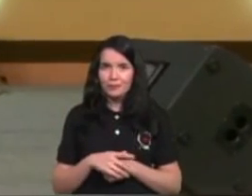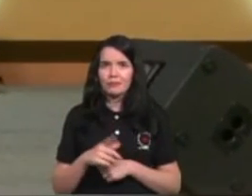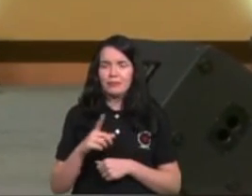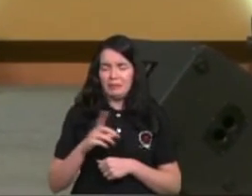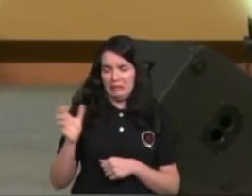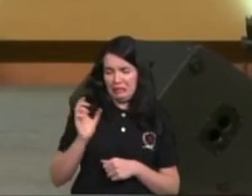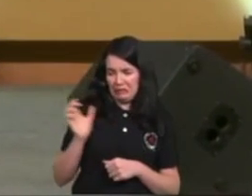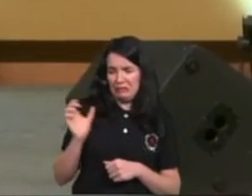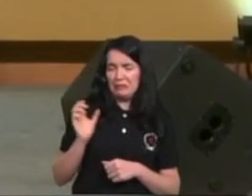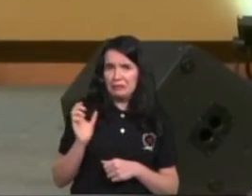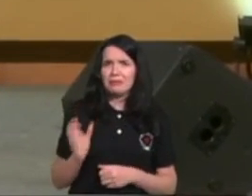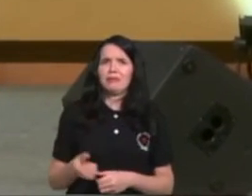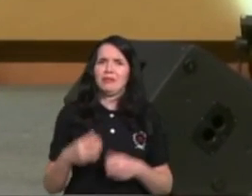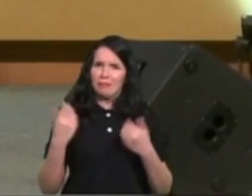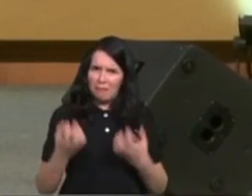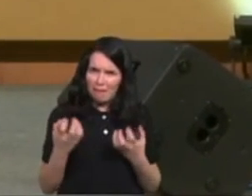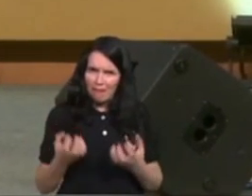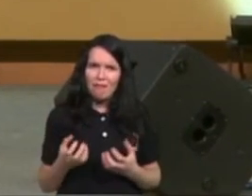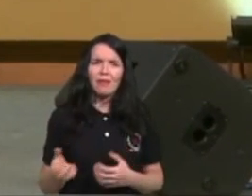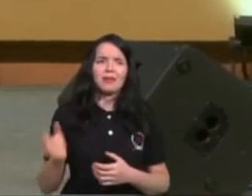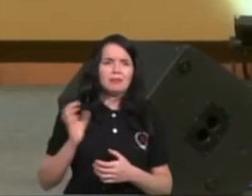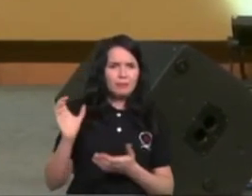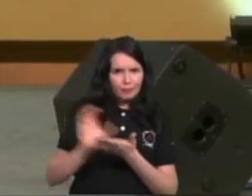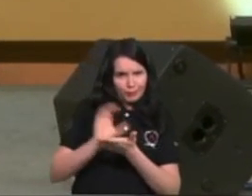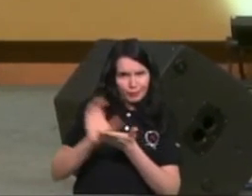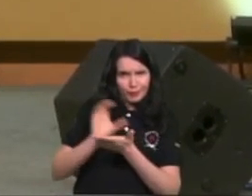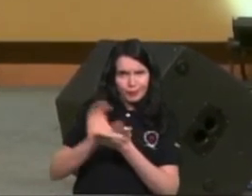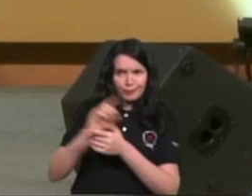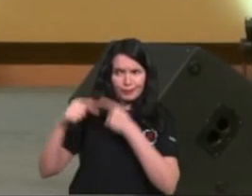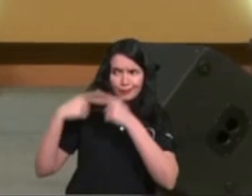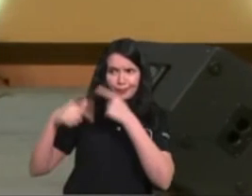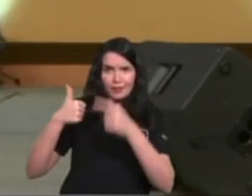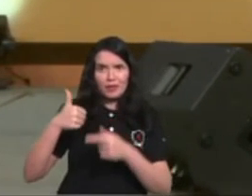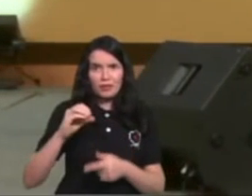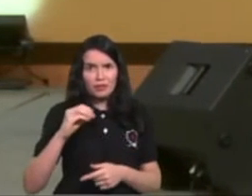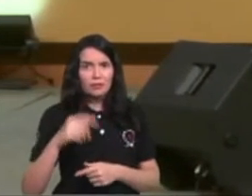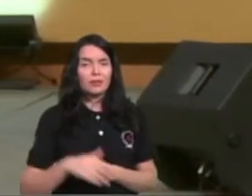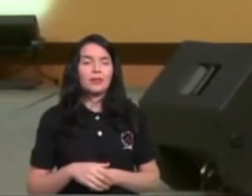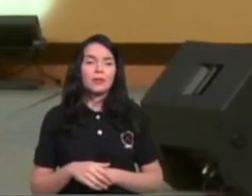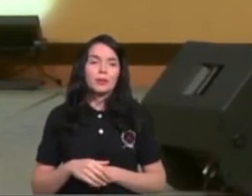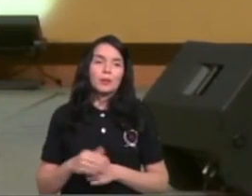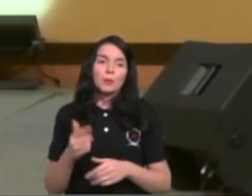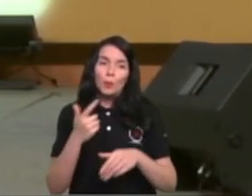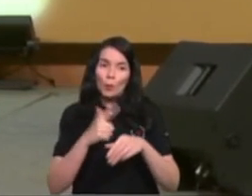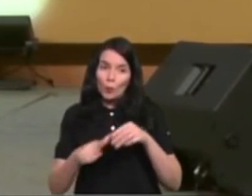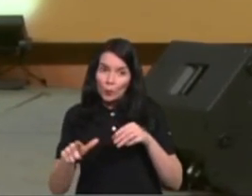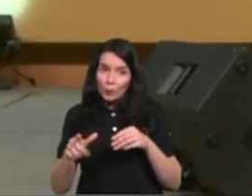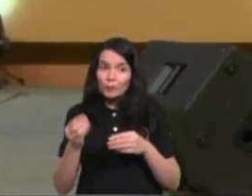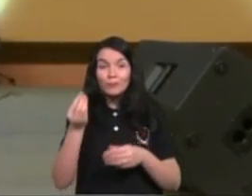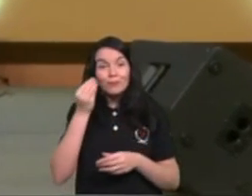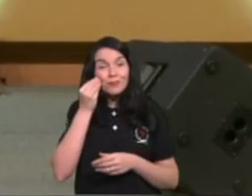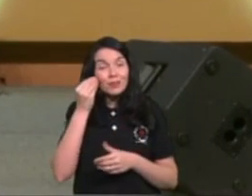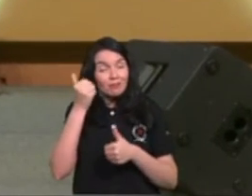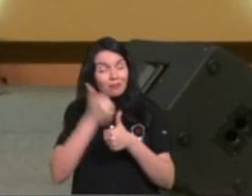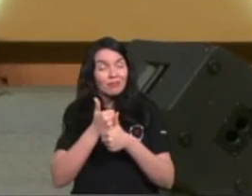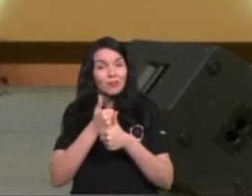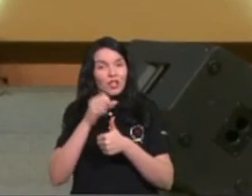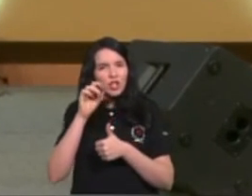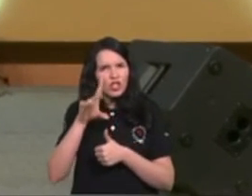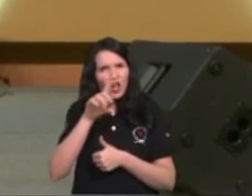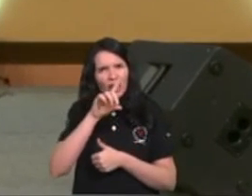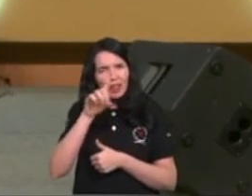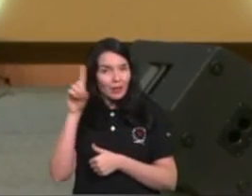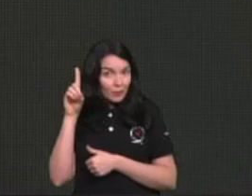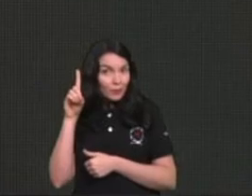mais é bilionário que a ser mais ainda tem dinheiro para dez gerações Mas ela é igual um doido que que é isso é um vazio que ele tenta preencher só